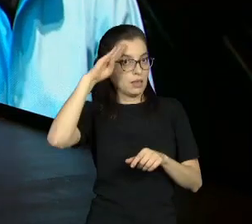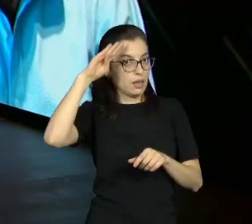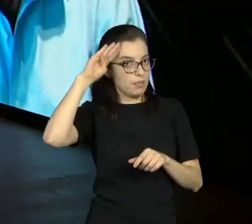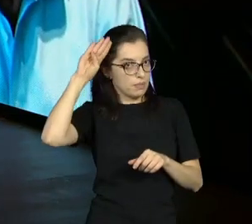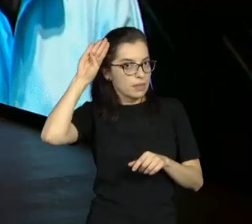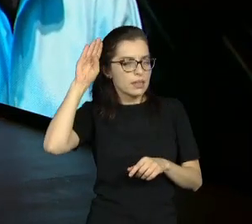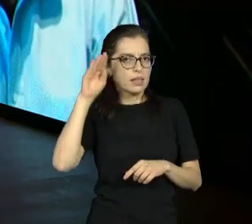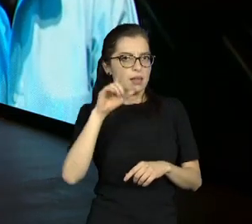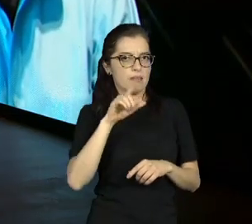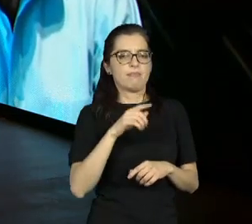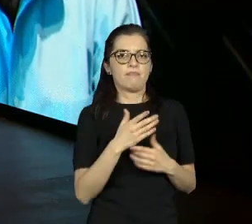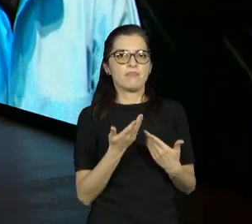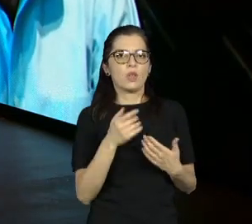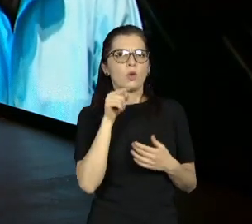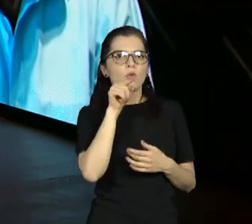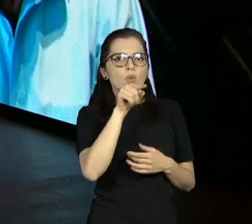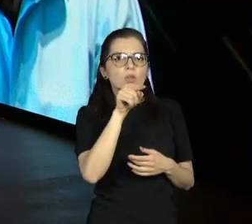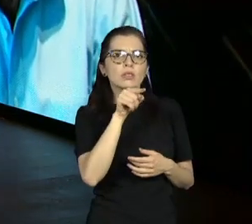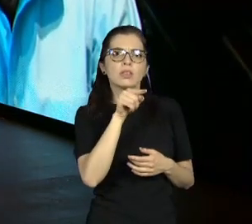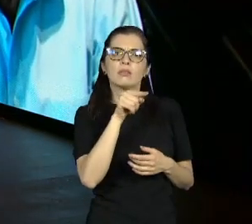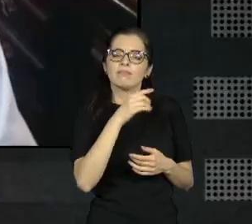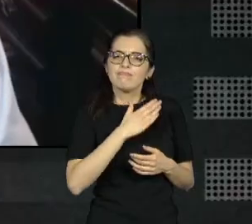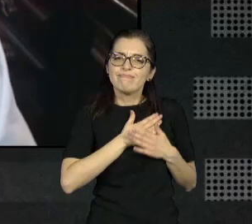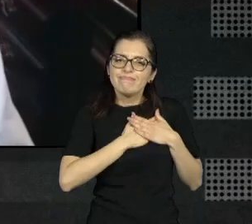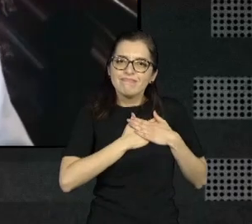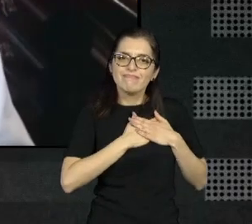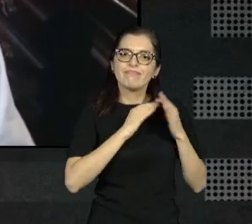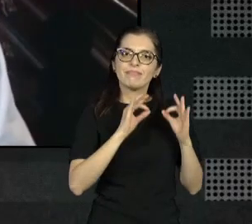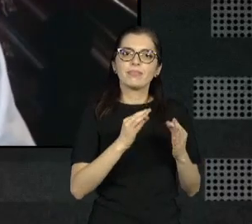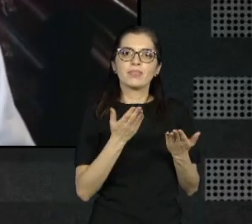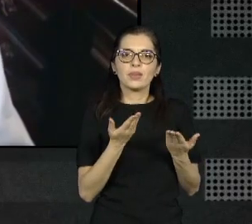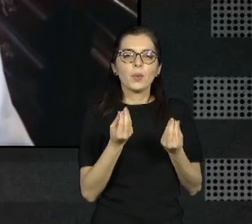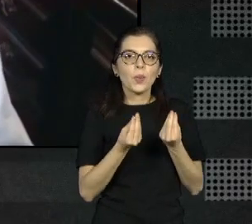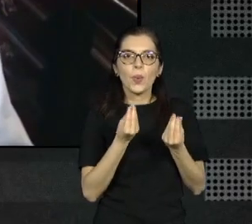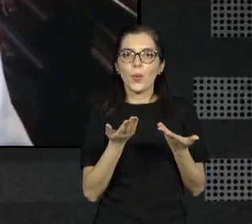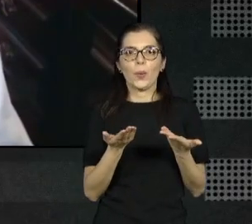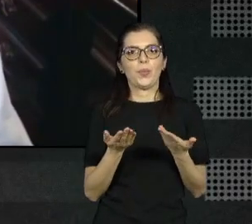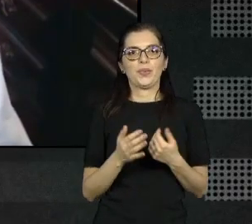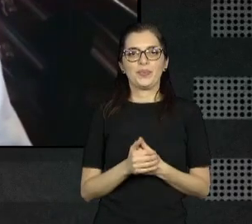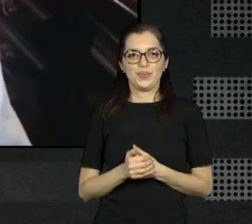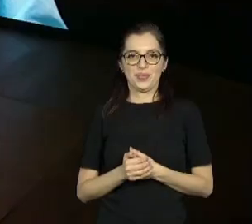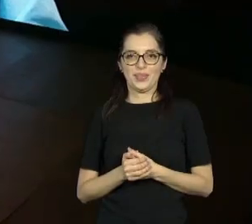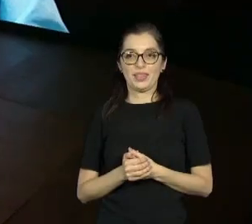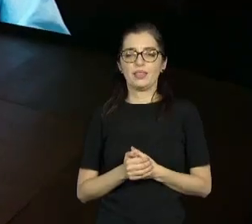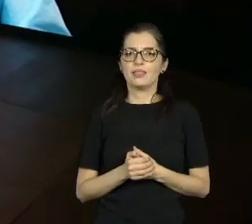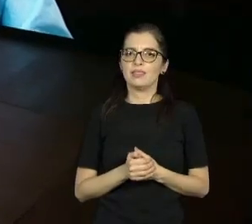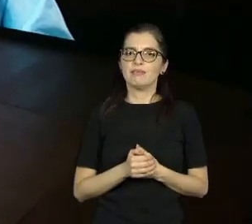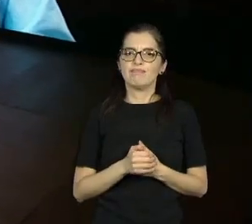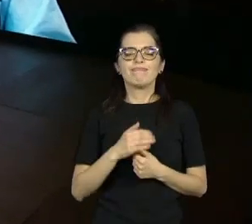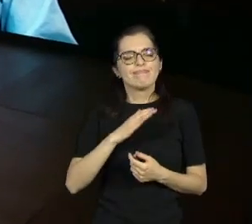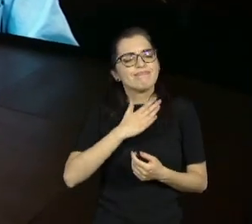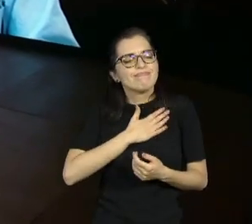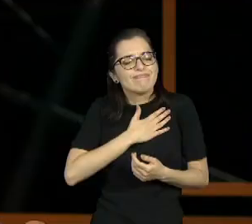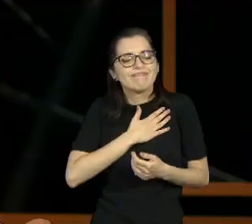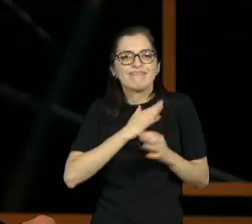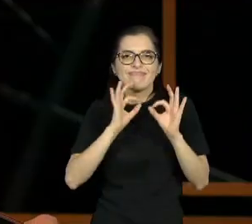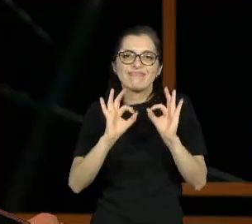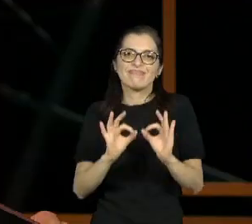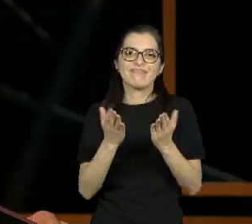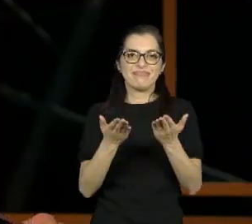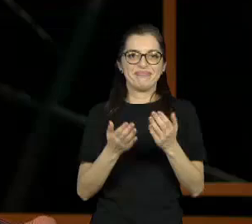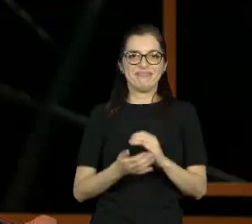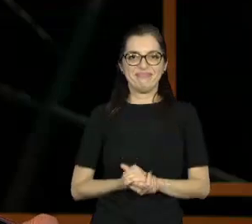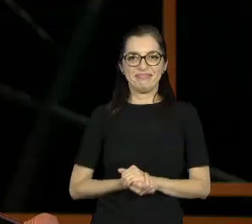Nalino, meu grande amigo e incentivador, realmente. Adoro o ambiente lá. Agora, além